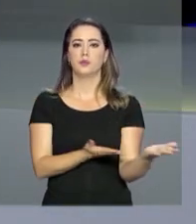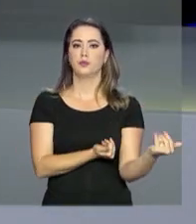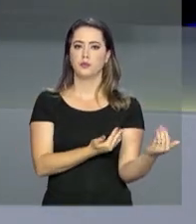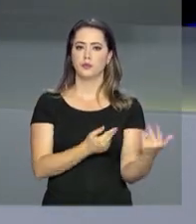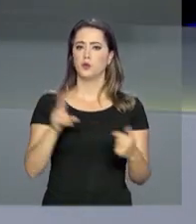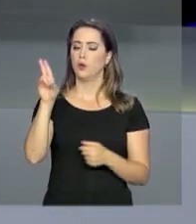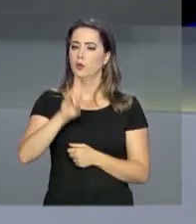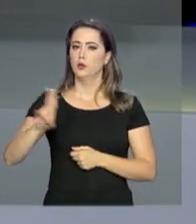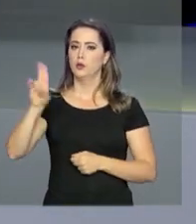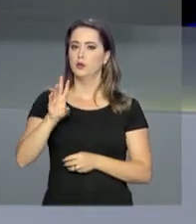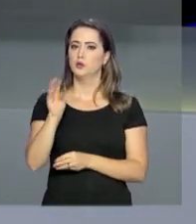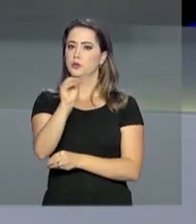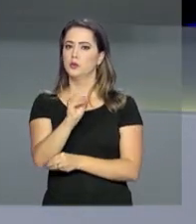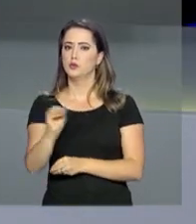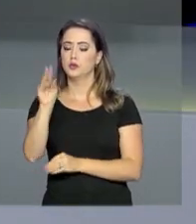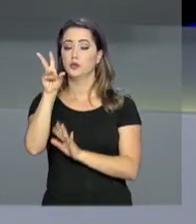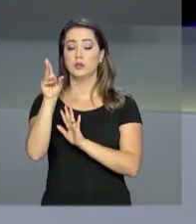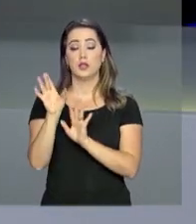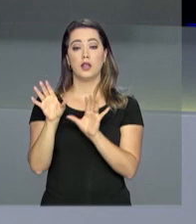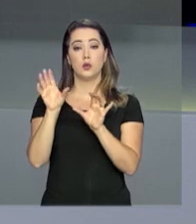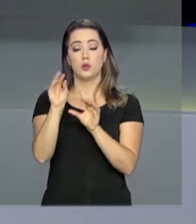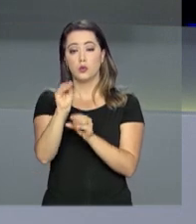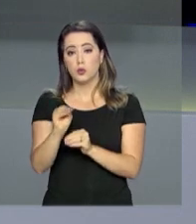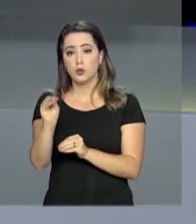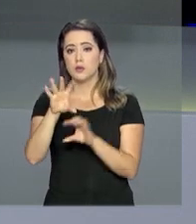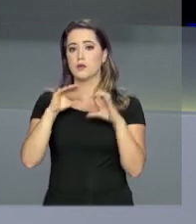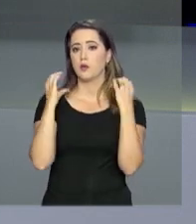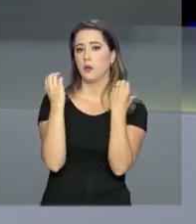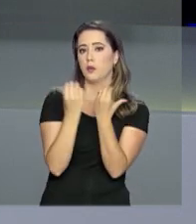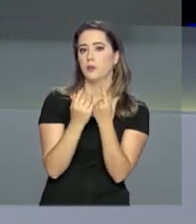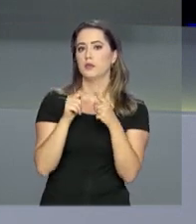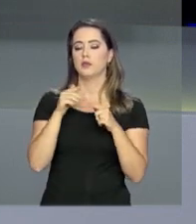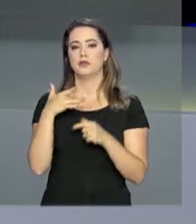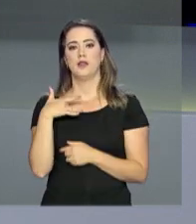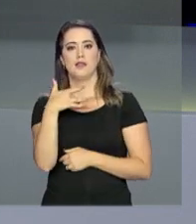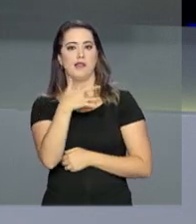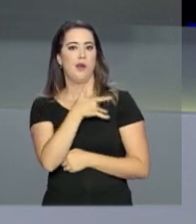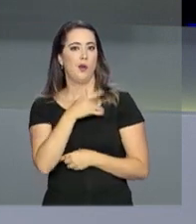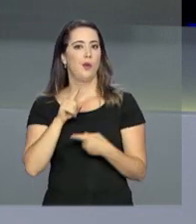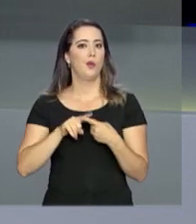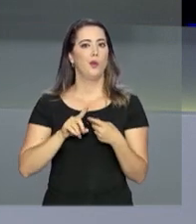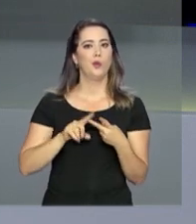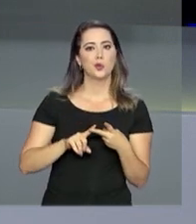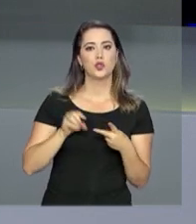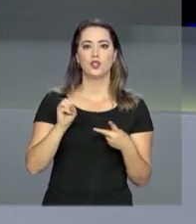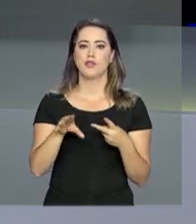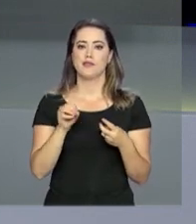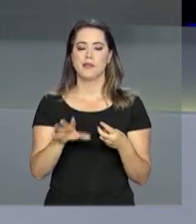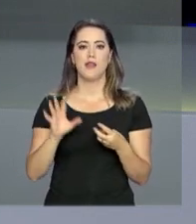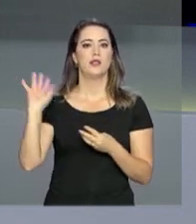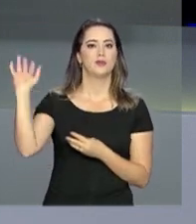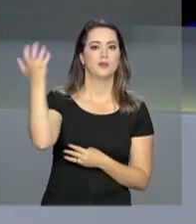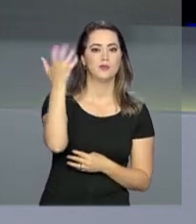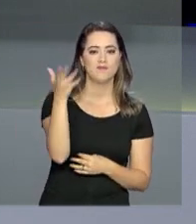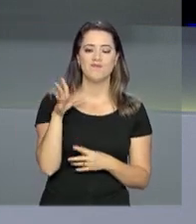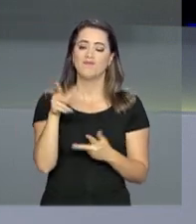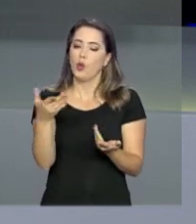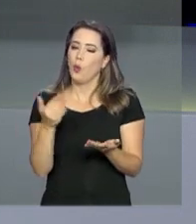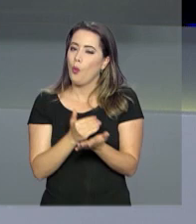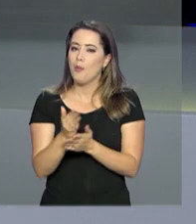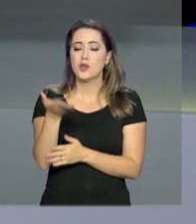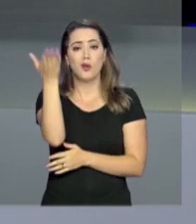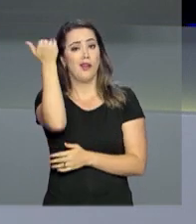universitária no atendimento direto às comunidades em ações de saúde educação e meio ambiente essa idéia começou